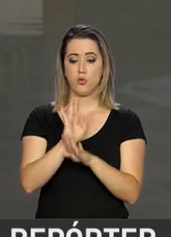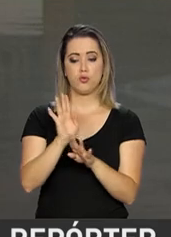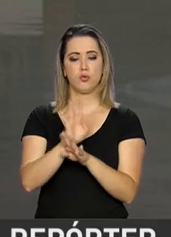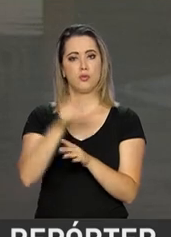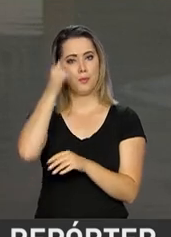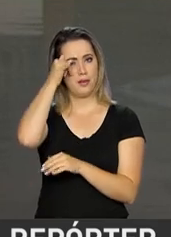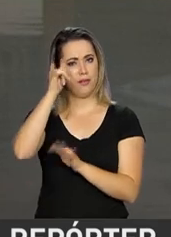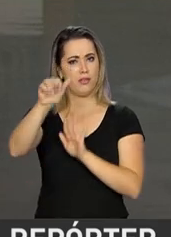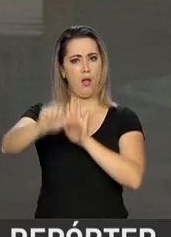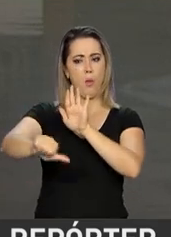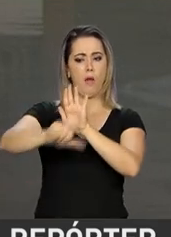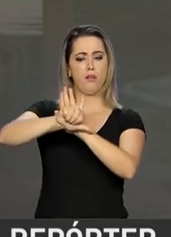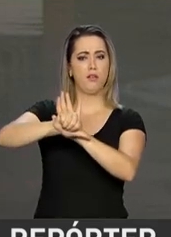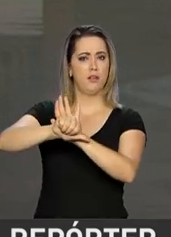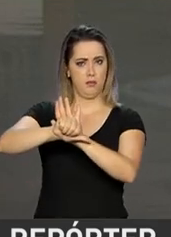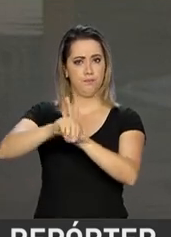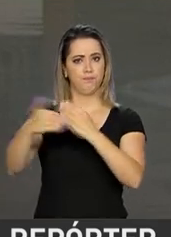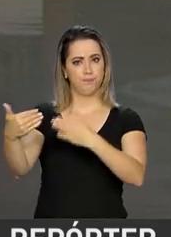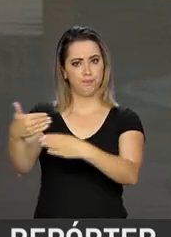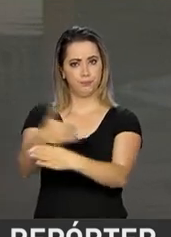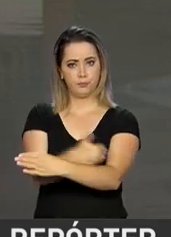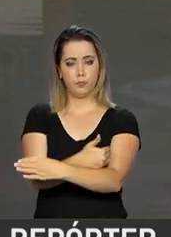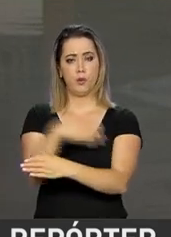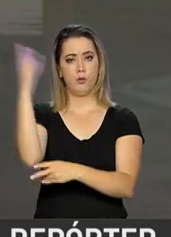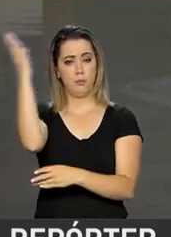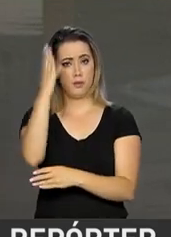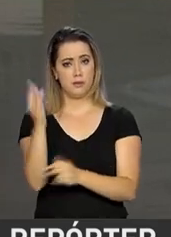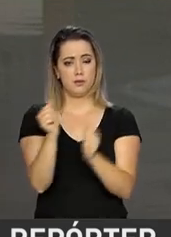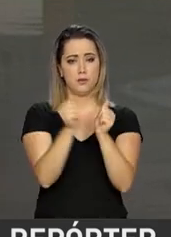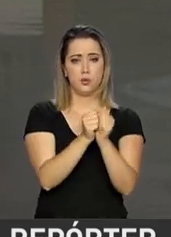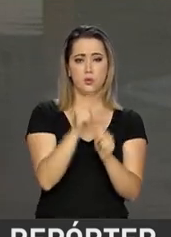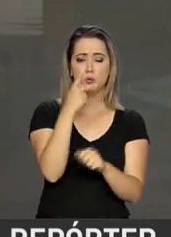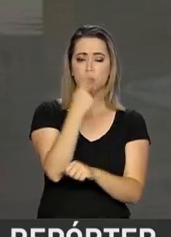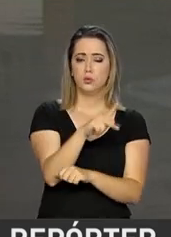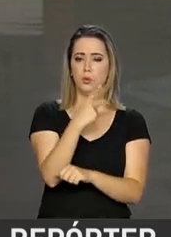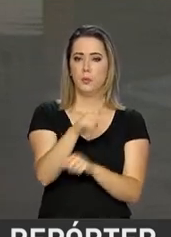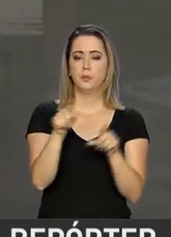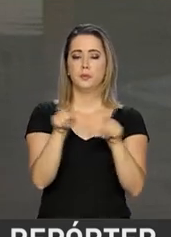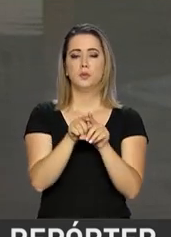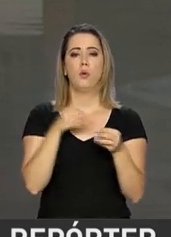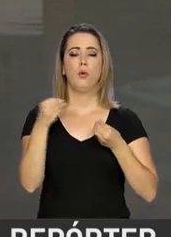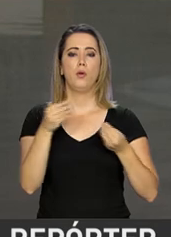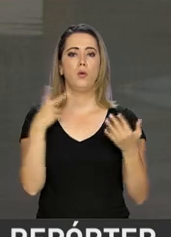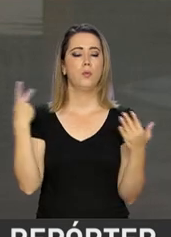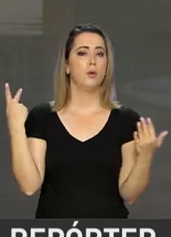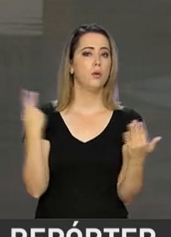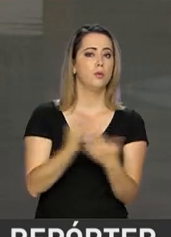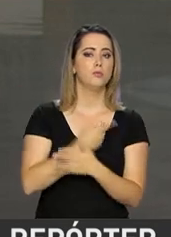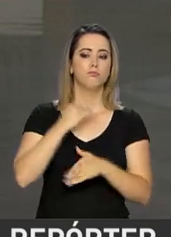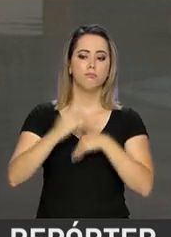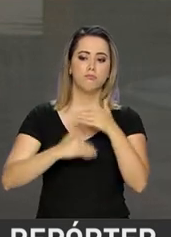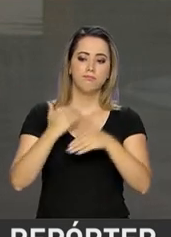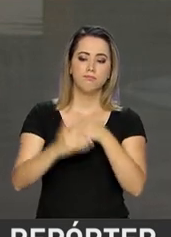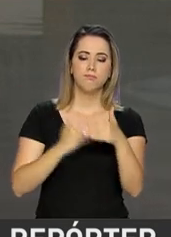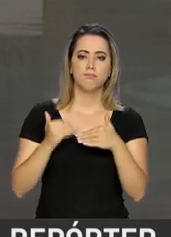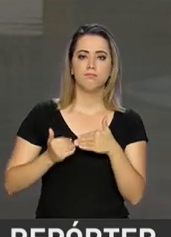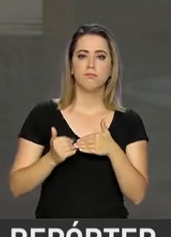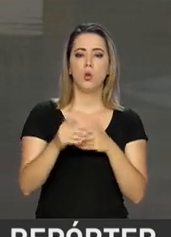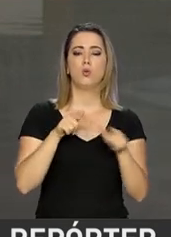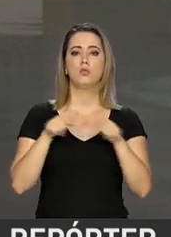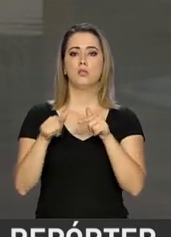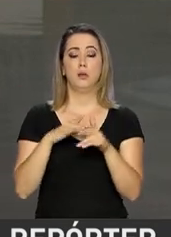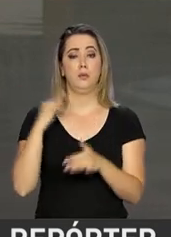ao crime organizado na fronteira entre brasil e paraguai e como vai ser a continuidade da sua cooperação em operações